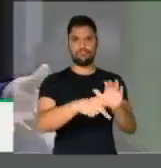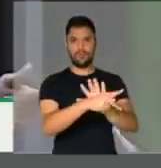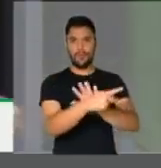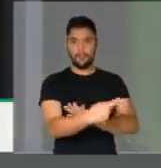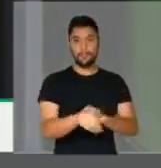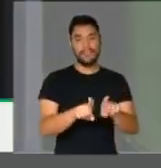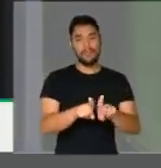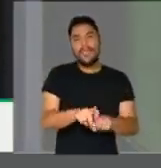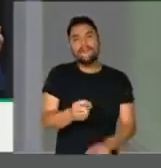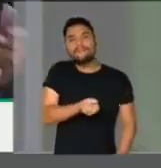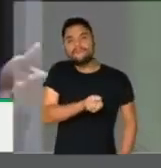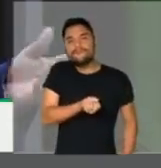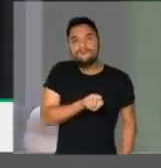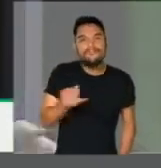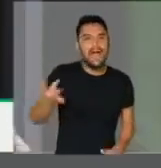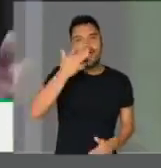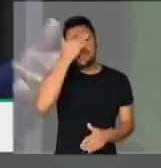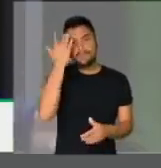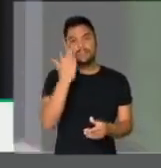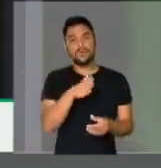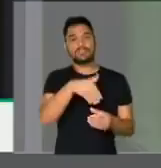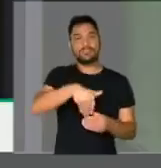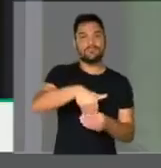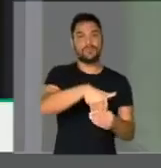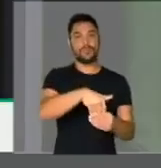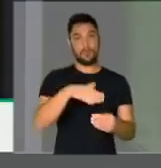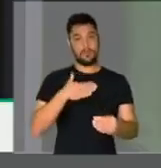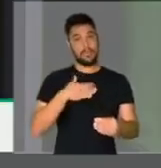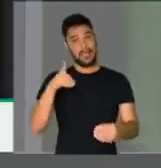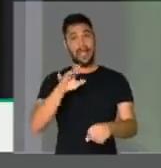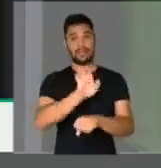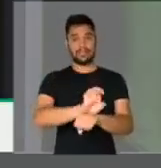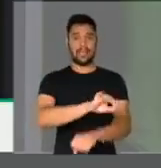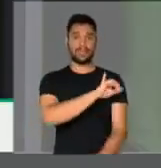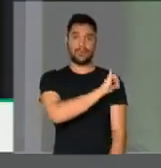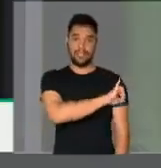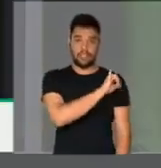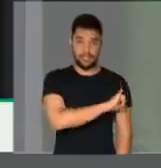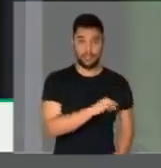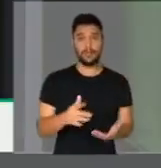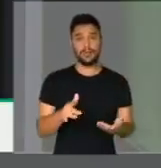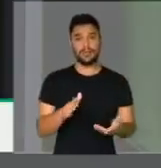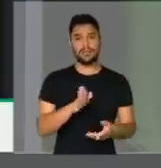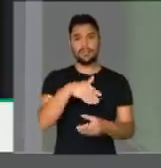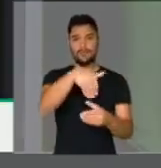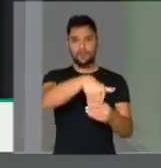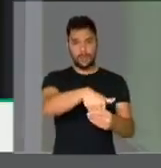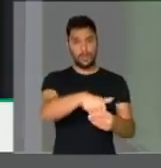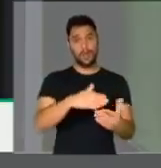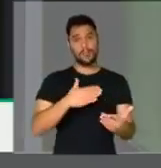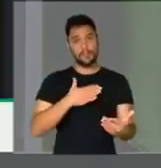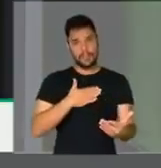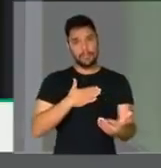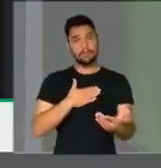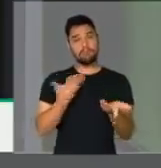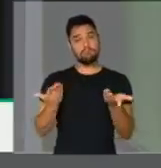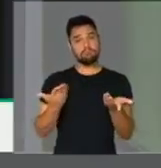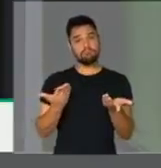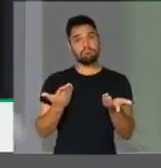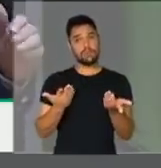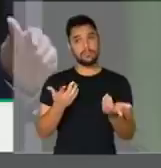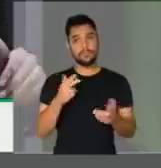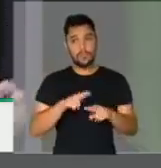aos milhares de eleitores e eleitoras do Estado do Rio de Janeiro que possibilitaram que eu tivesse aqui,